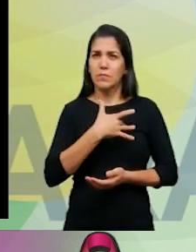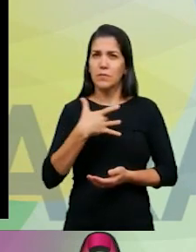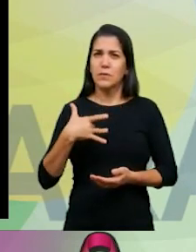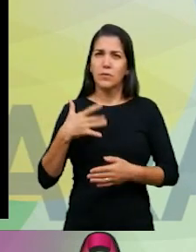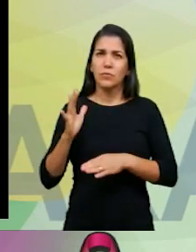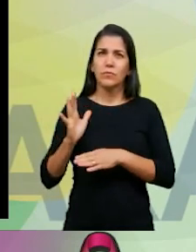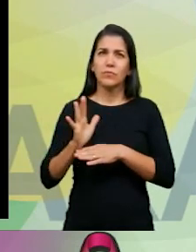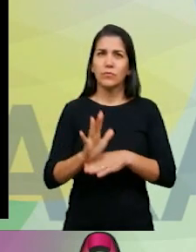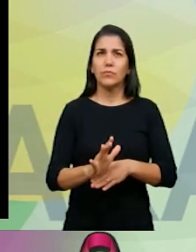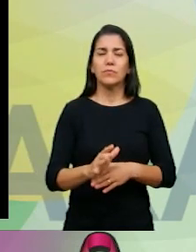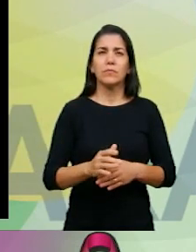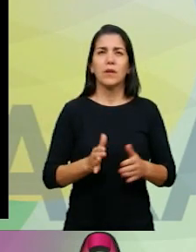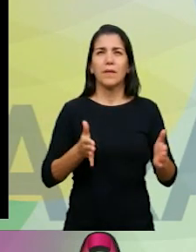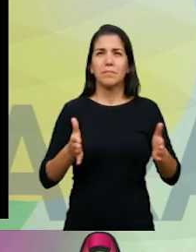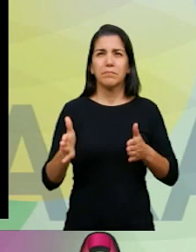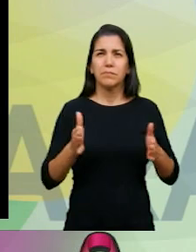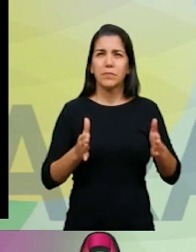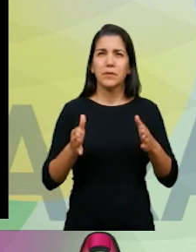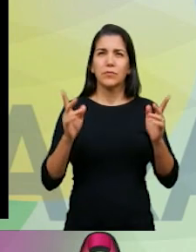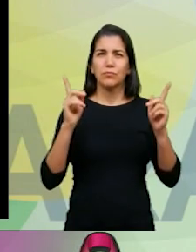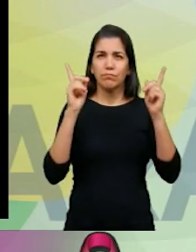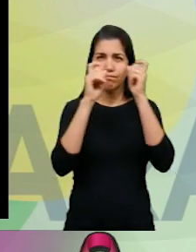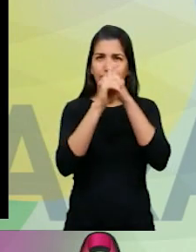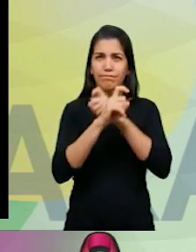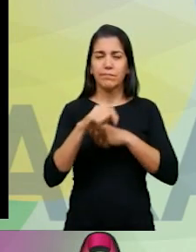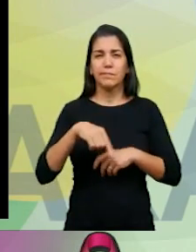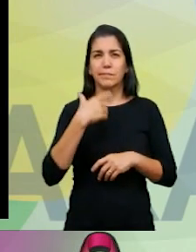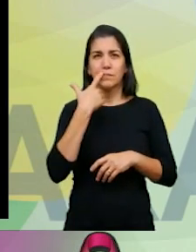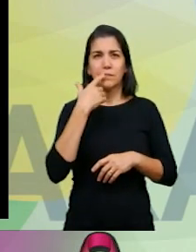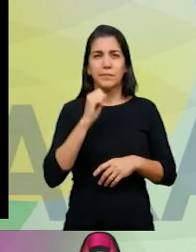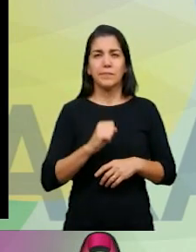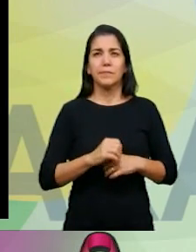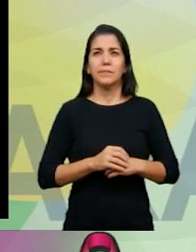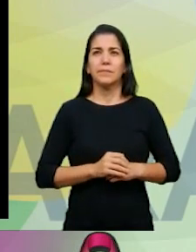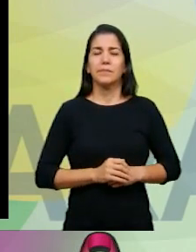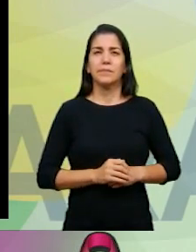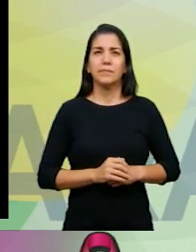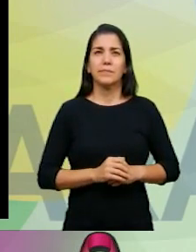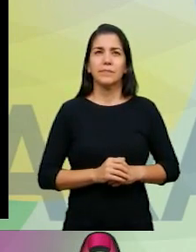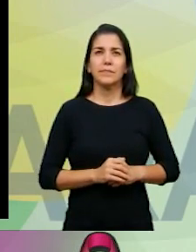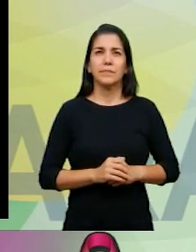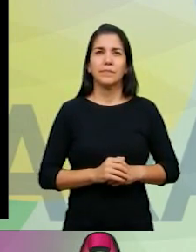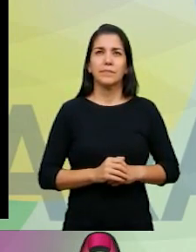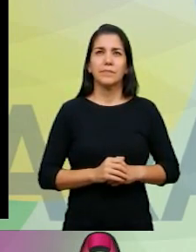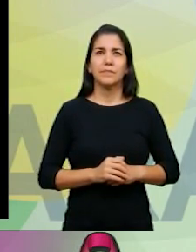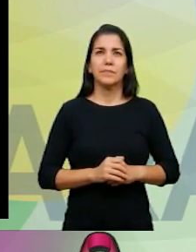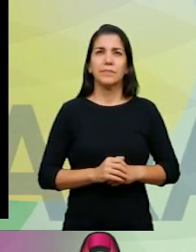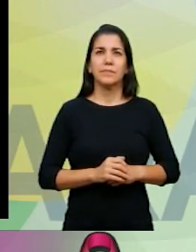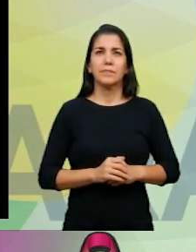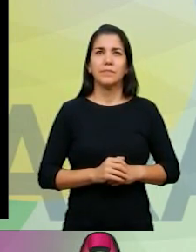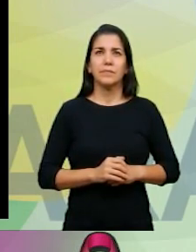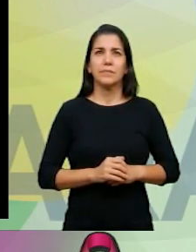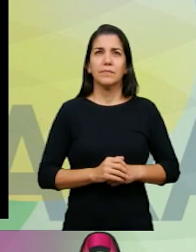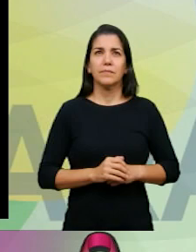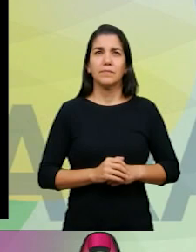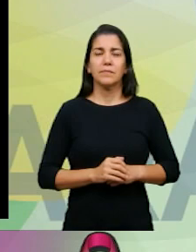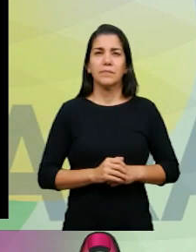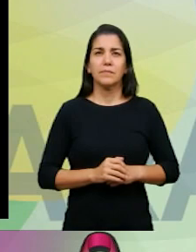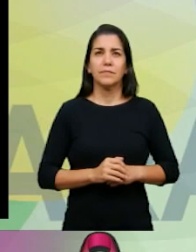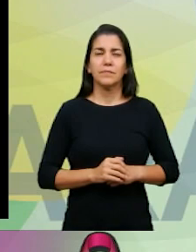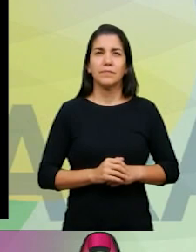hoje nós passamos por um momento muito, muito delicado e que realmente a saúde merece todo o nosso destaque.